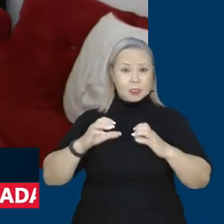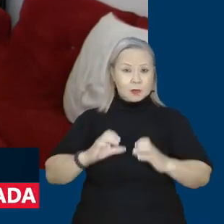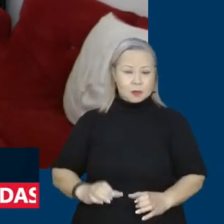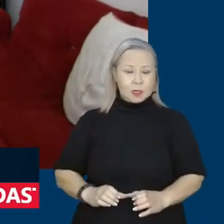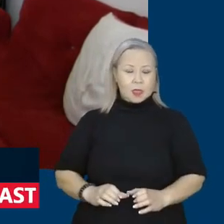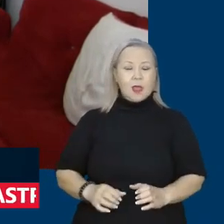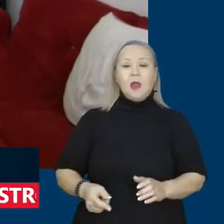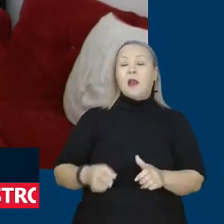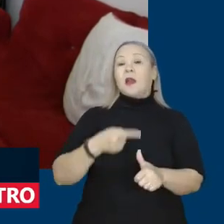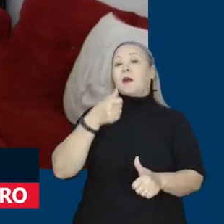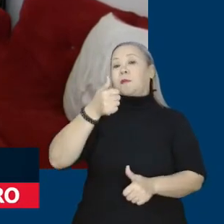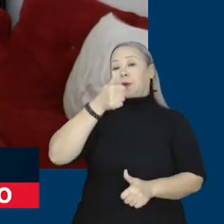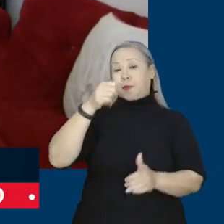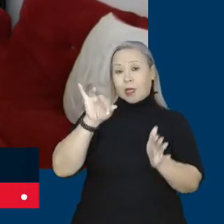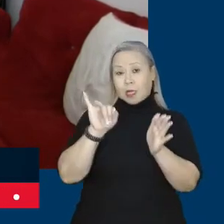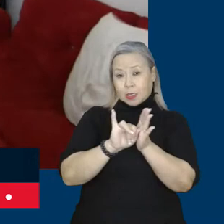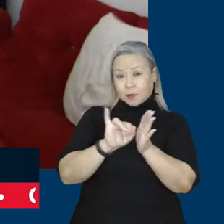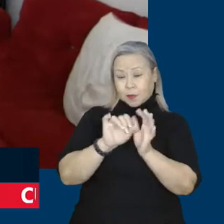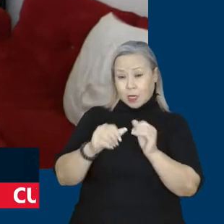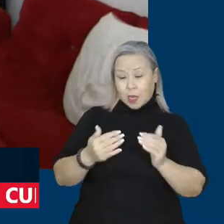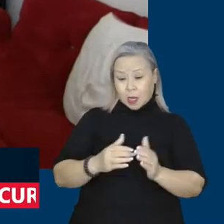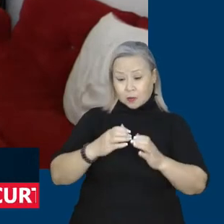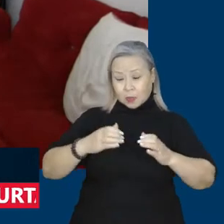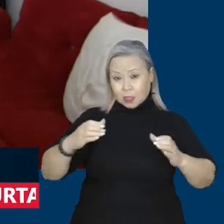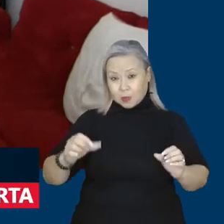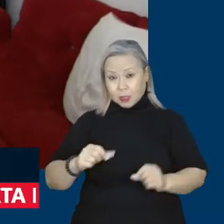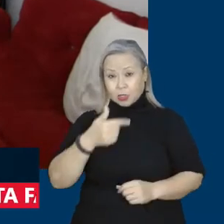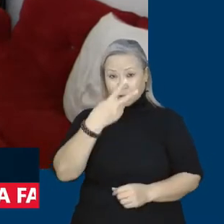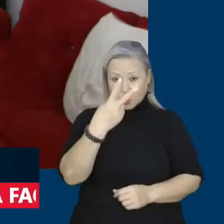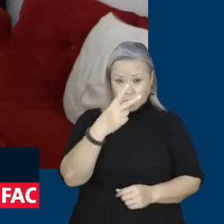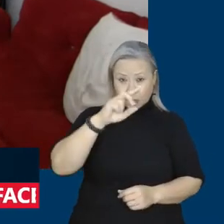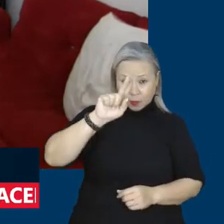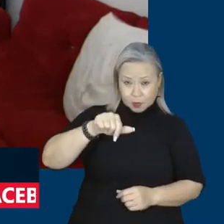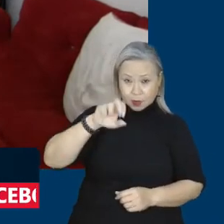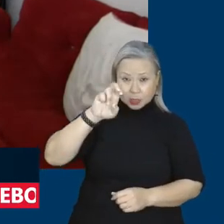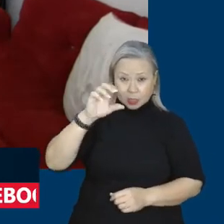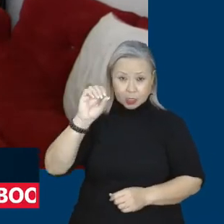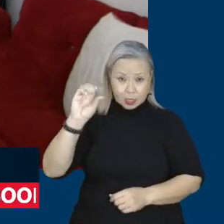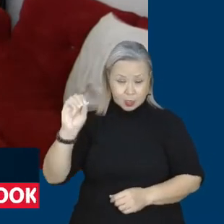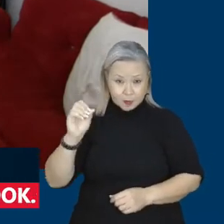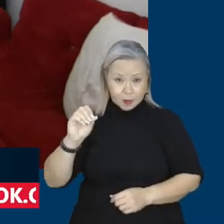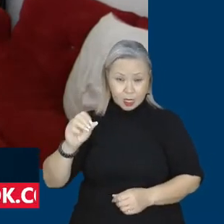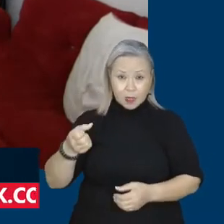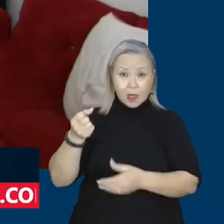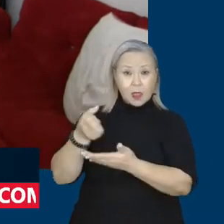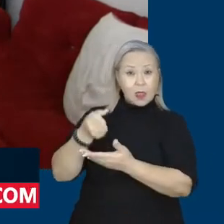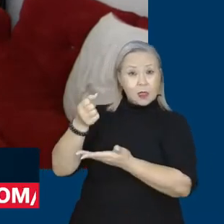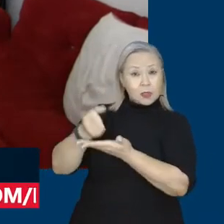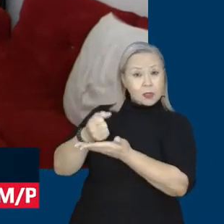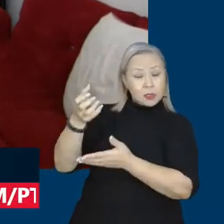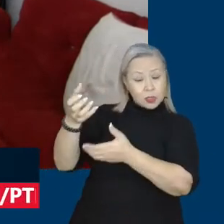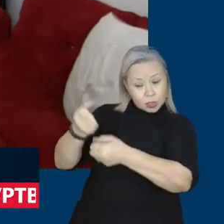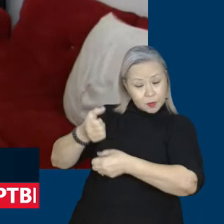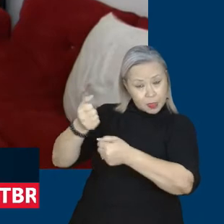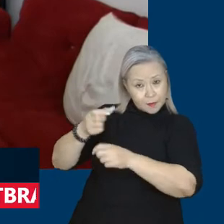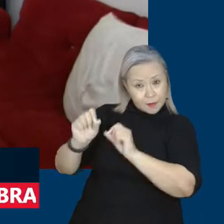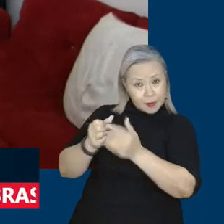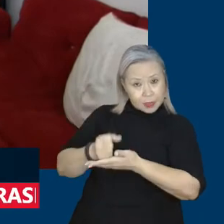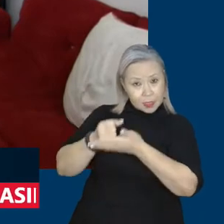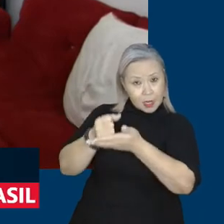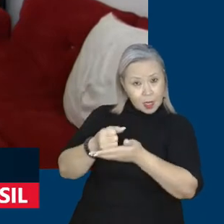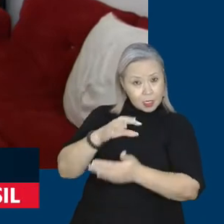identificaram um crescimento atípico de dois milhões e meio de beneficiários inscritos no auxílio Brasil